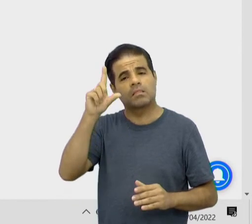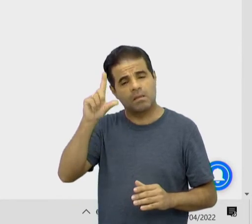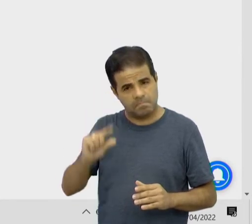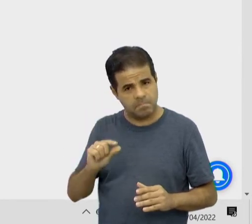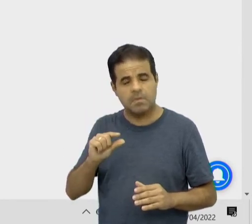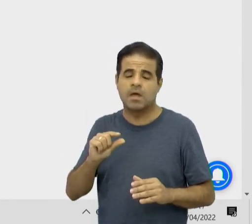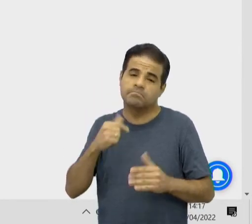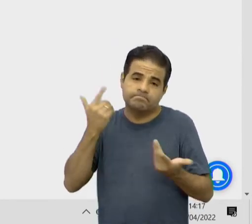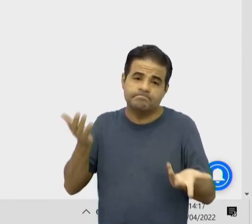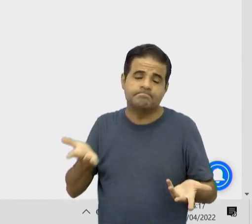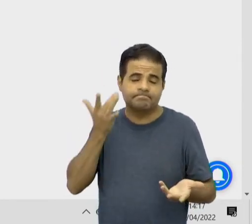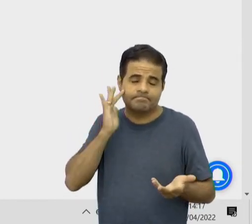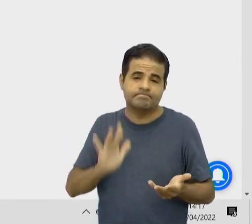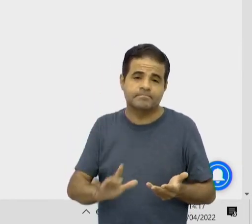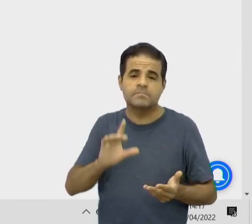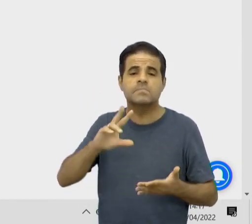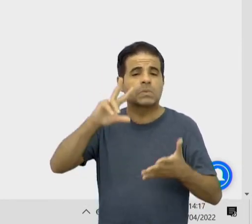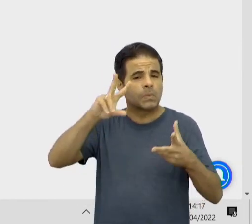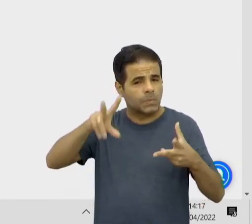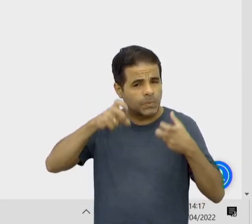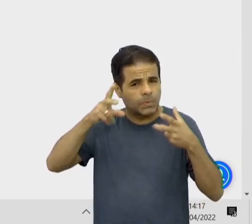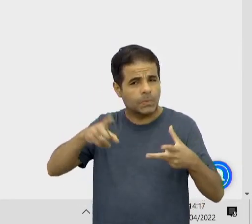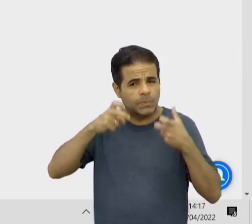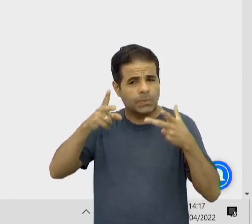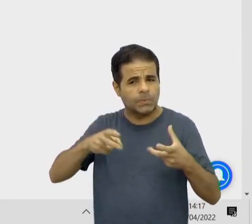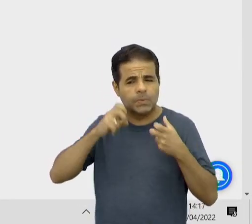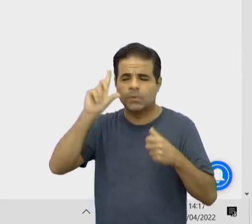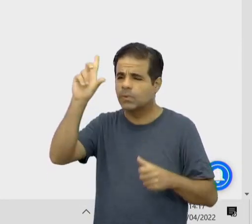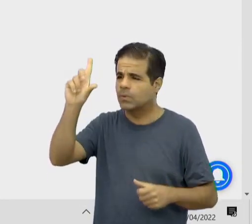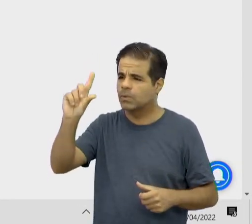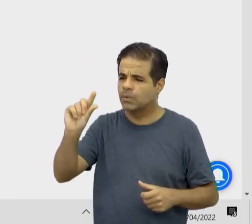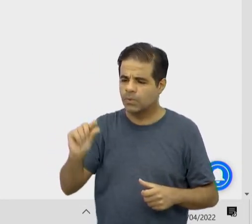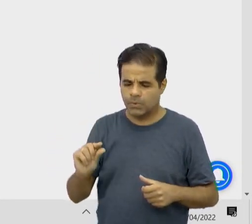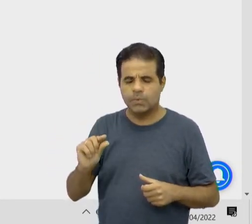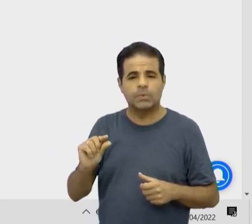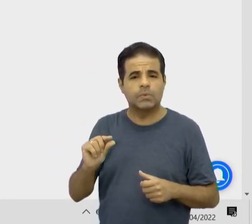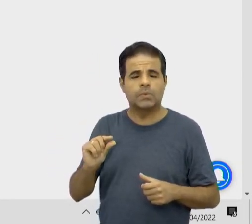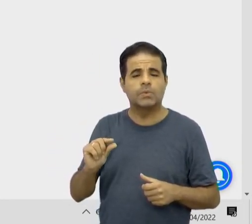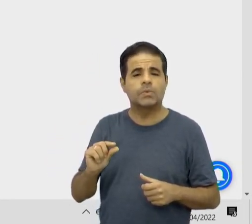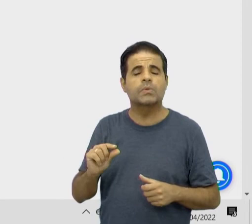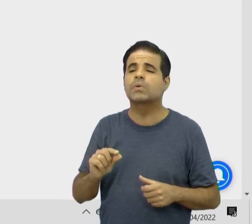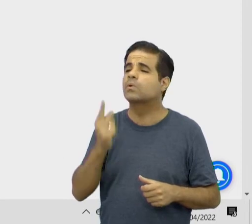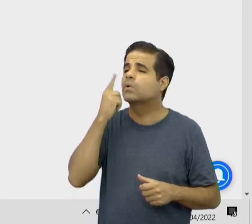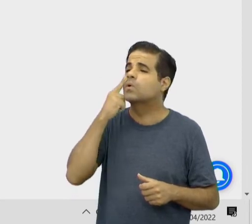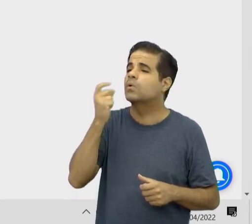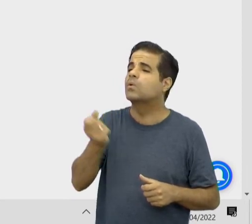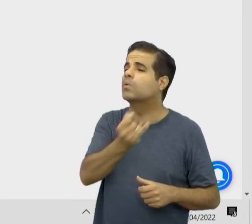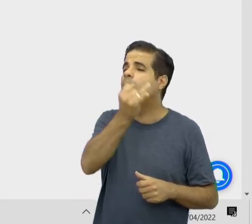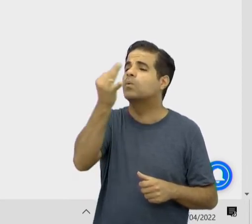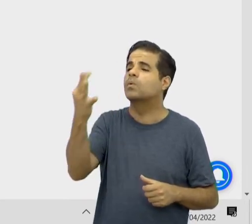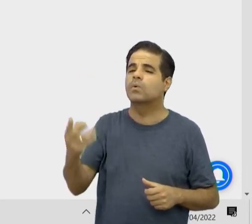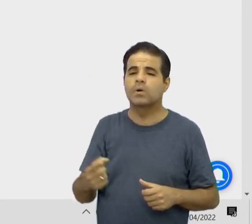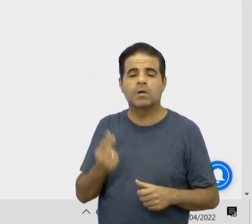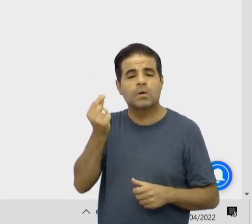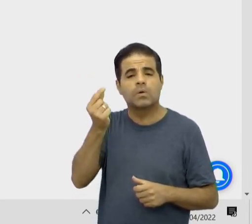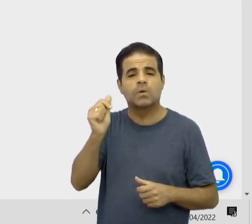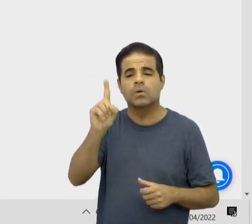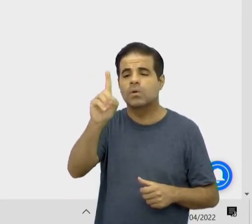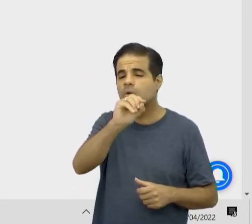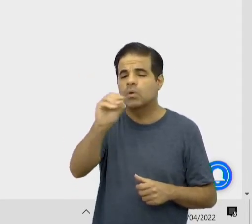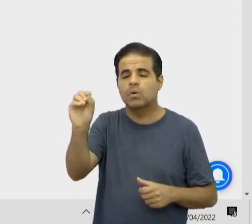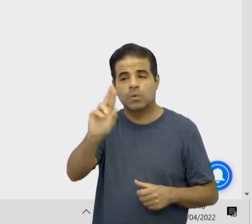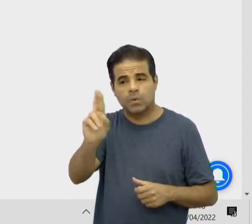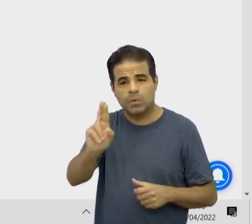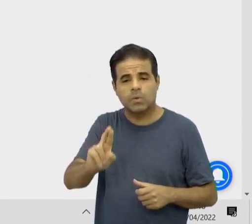coisa. Rendimento muito baixo, né? Rendimento muito baixo, mas vamos começar por ela. Tá, tudo bem. Para eles verem quanto que vai dar R$ 100 aí em um